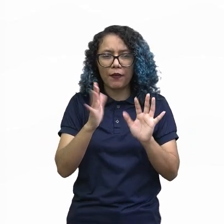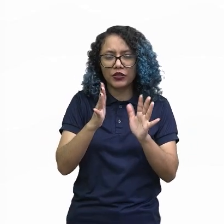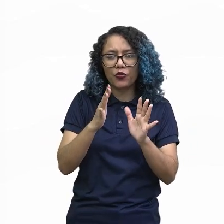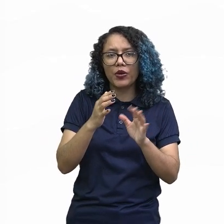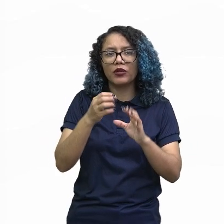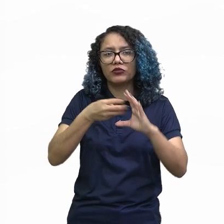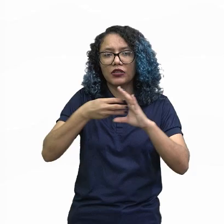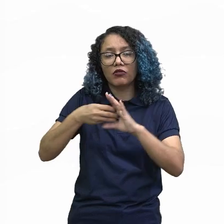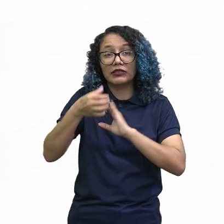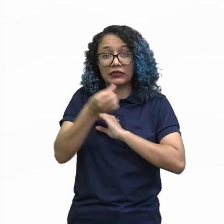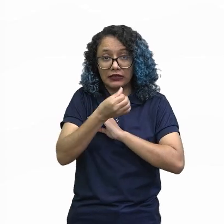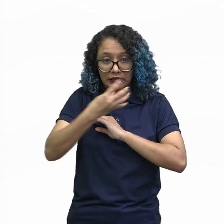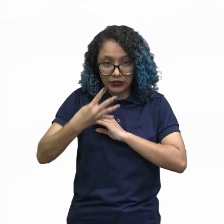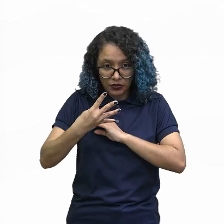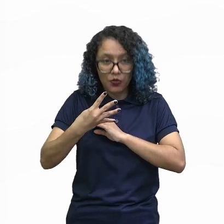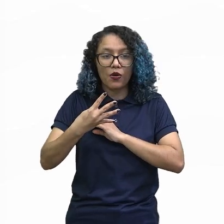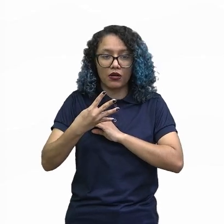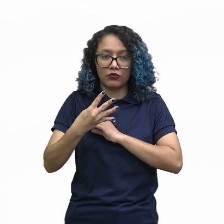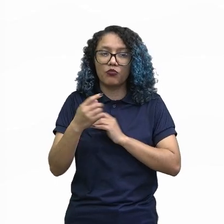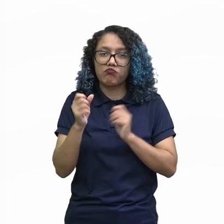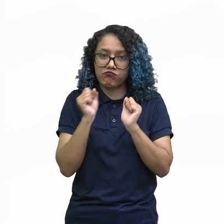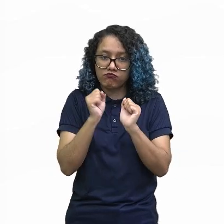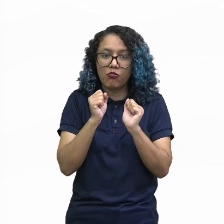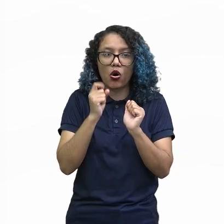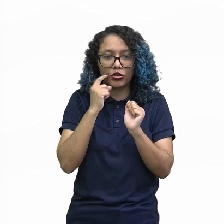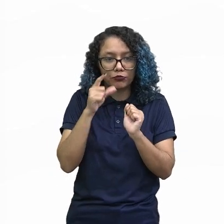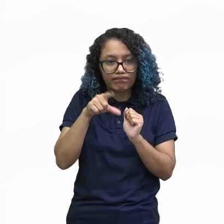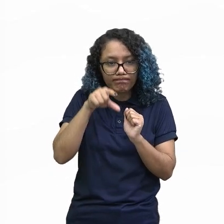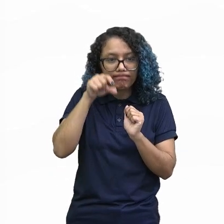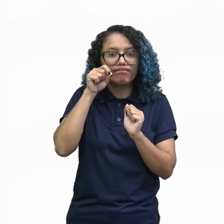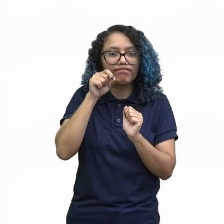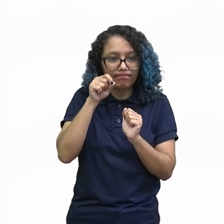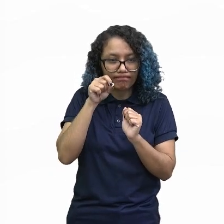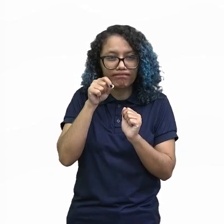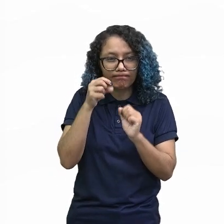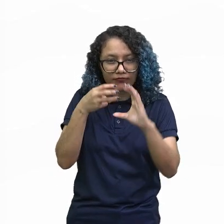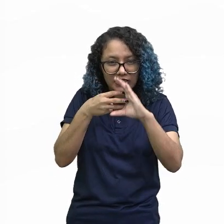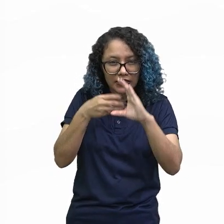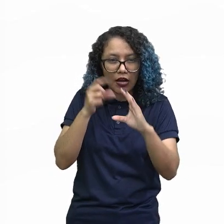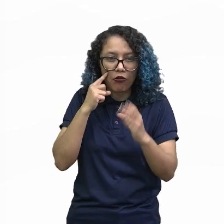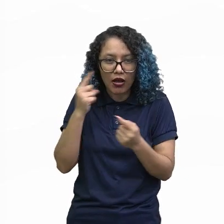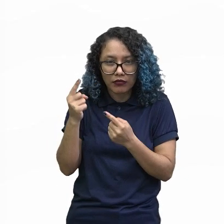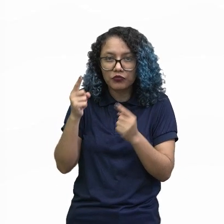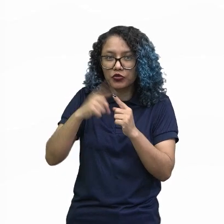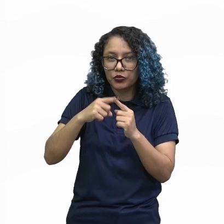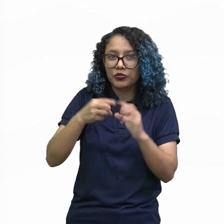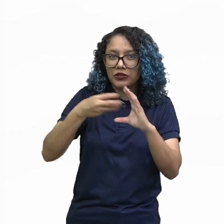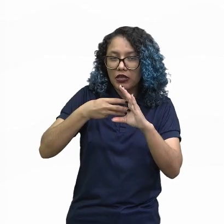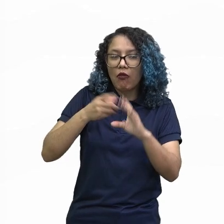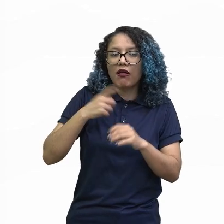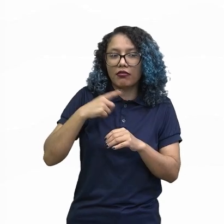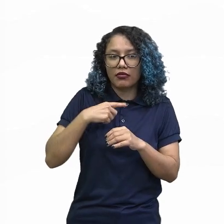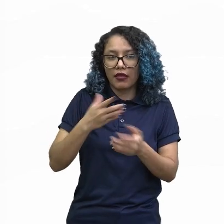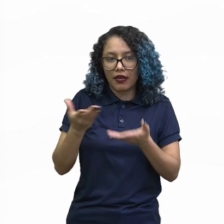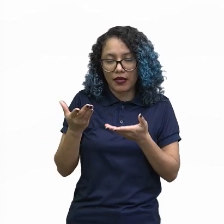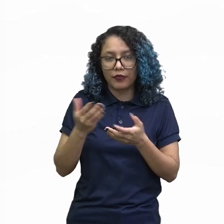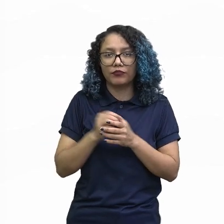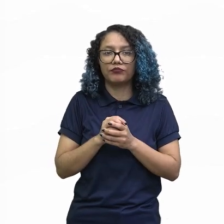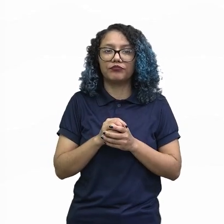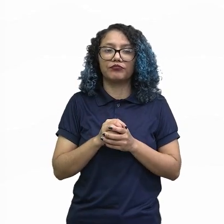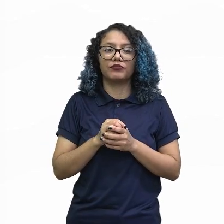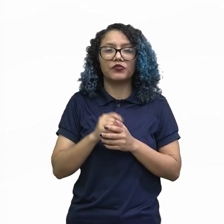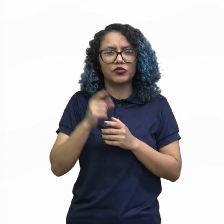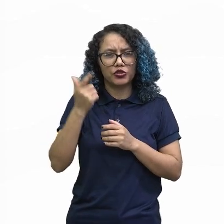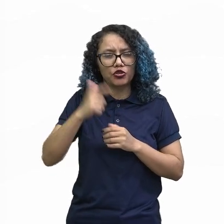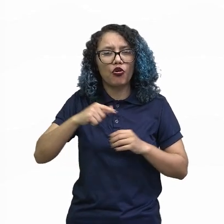64 células. Né? Então, só para a gente relembrar aí o nosso estudo da embriologia, que é o estudo do embrião, o embrião ele vai fazer aquelas divisões,